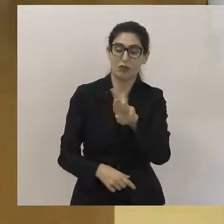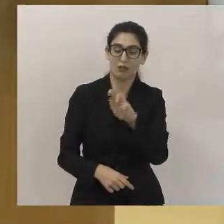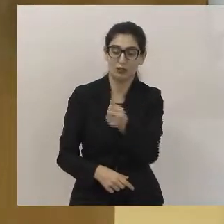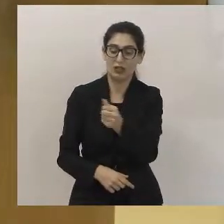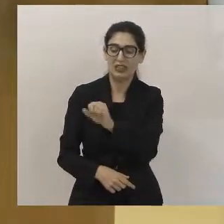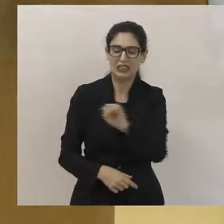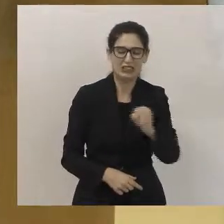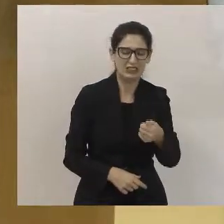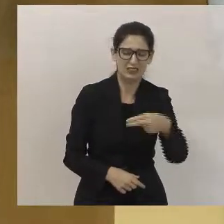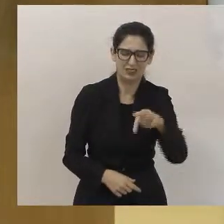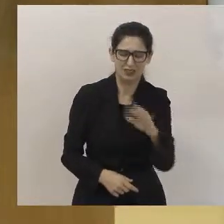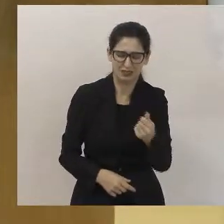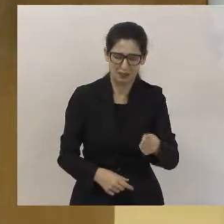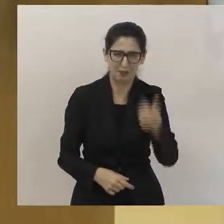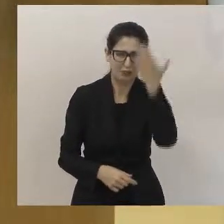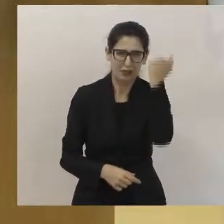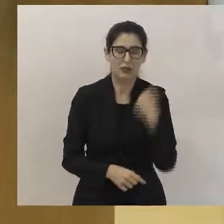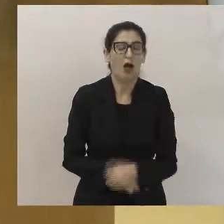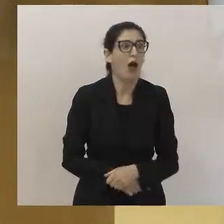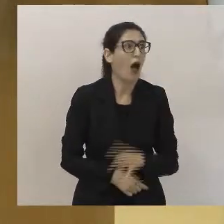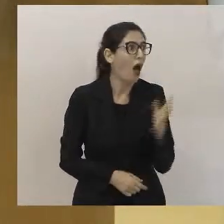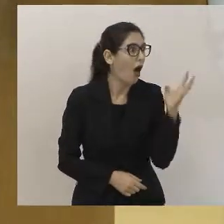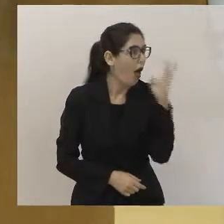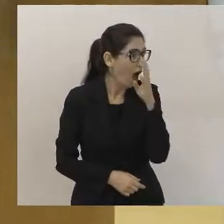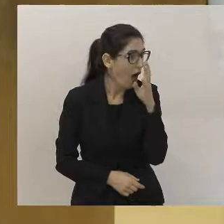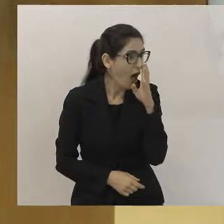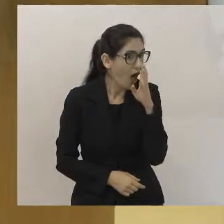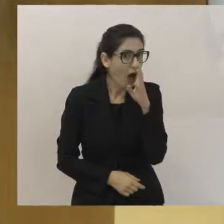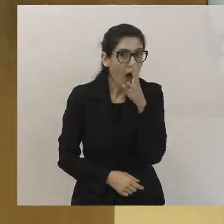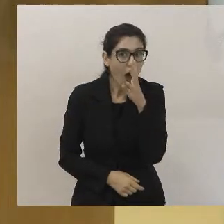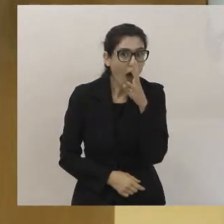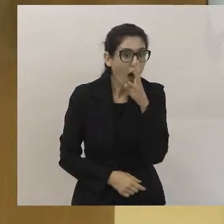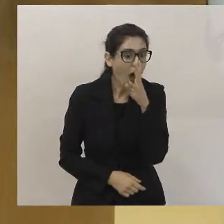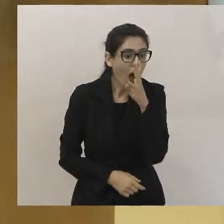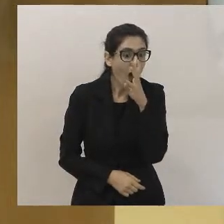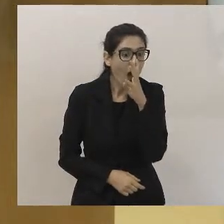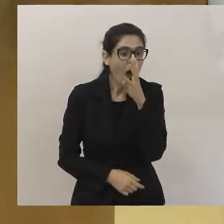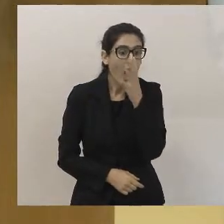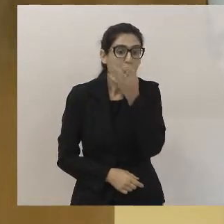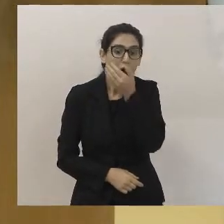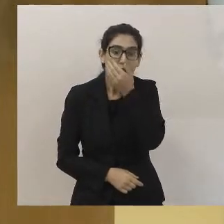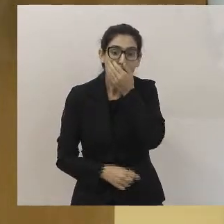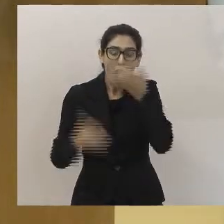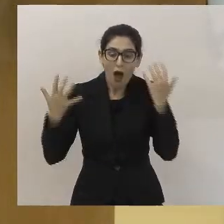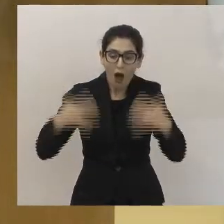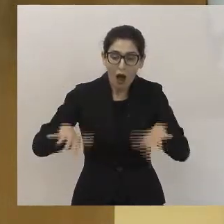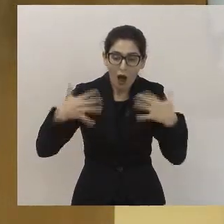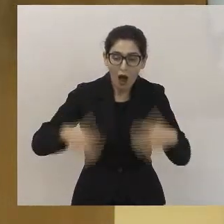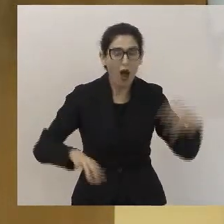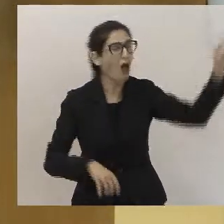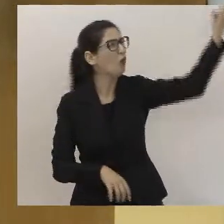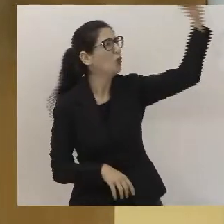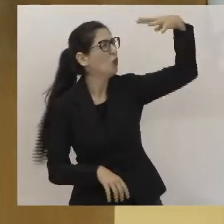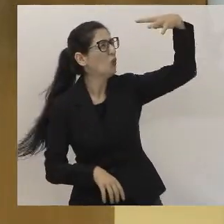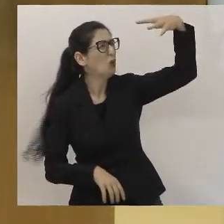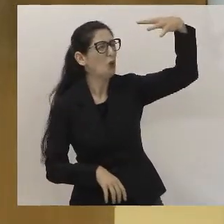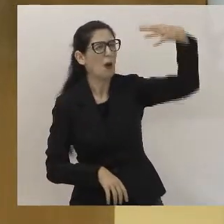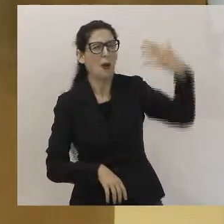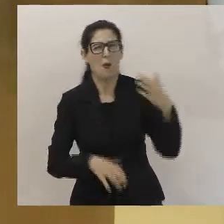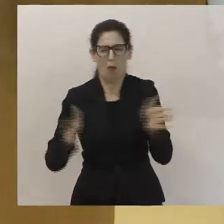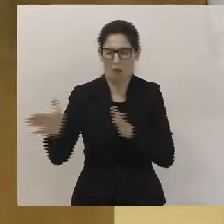miranda vereador arildo pasme luminoso lá ainda é da época do governo passado